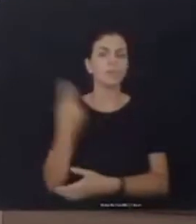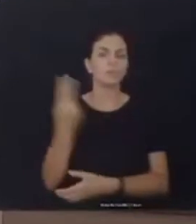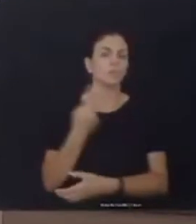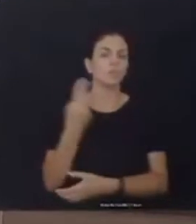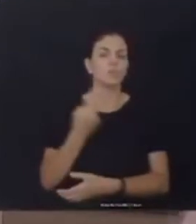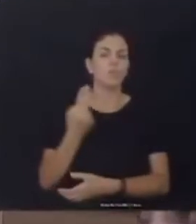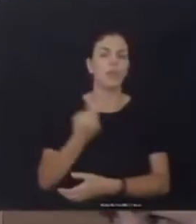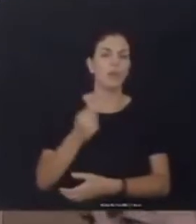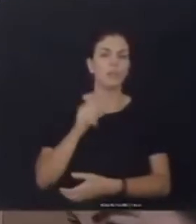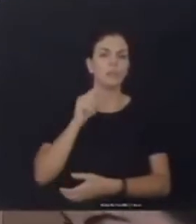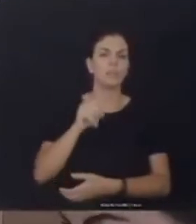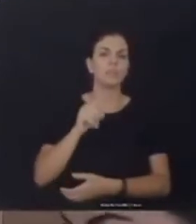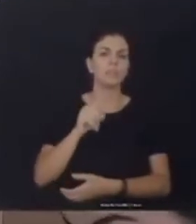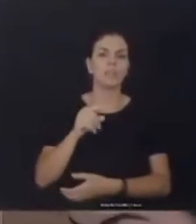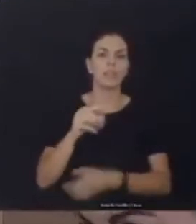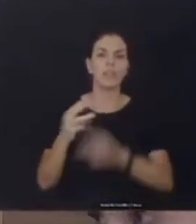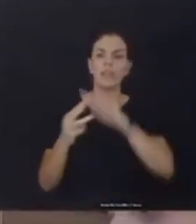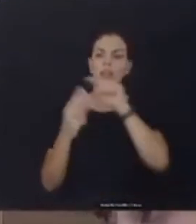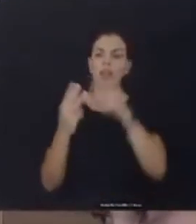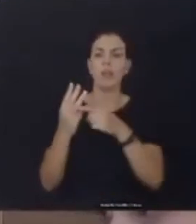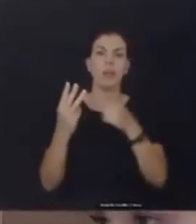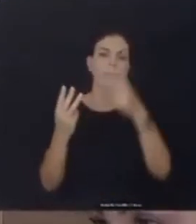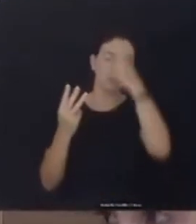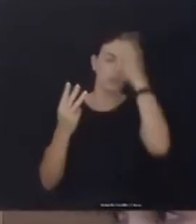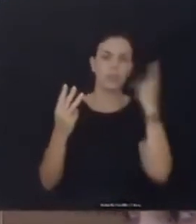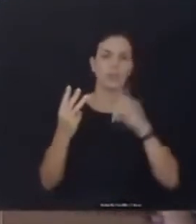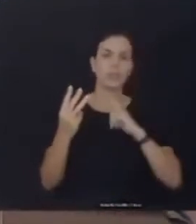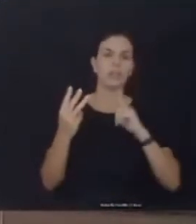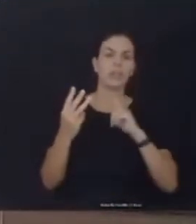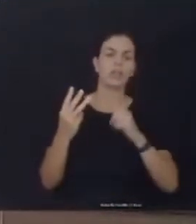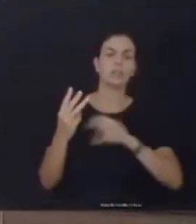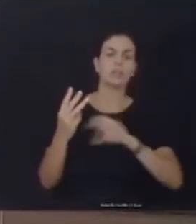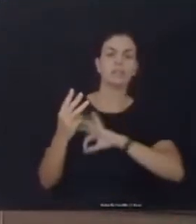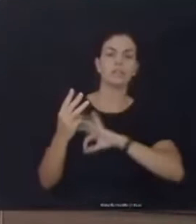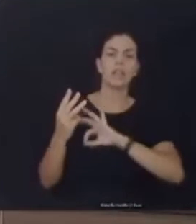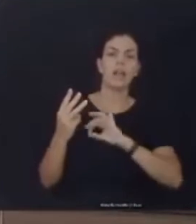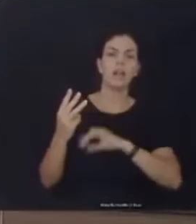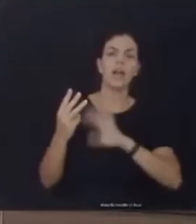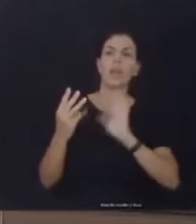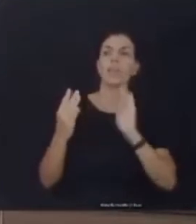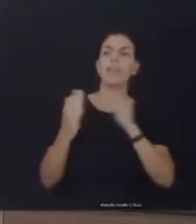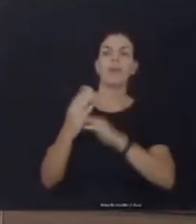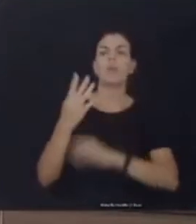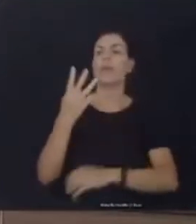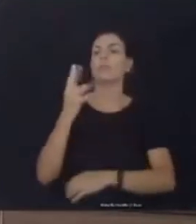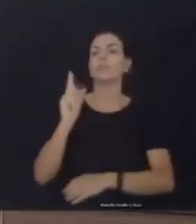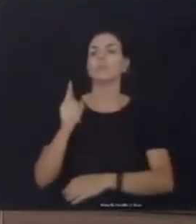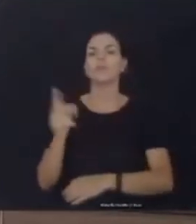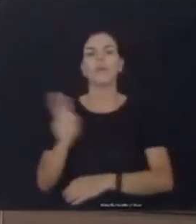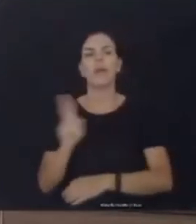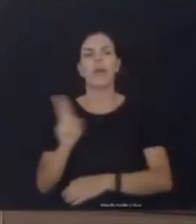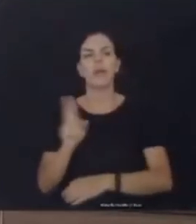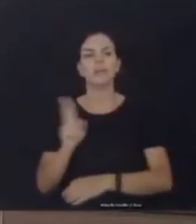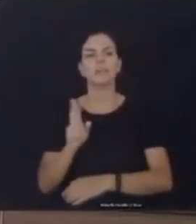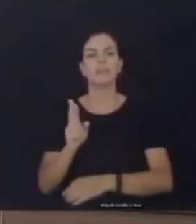que ganha até 4 mil e pouco, e fazer tirar do salário dessas pessoas até